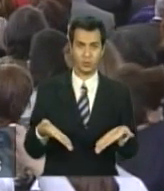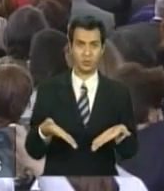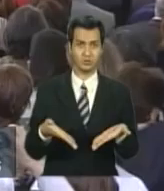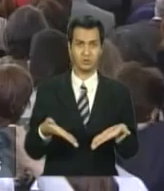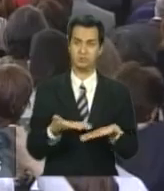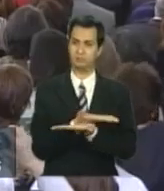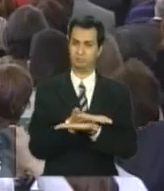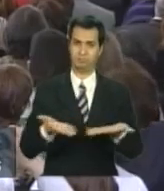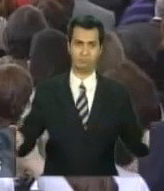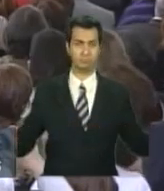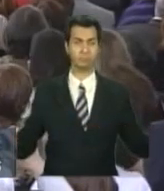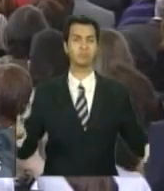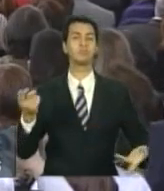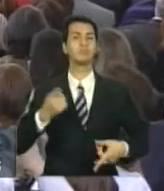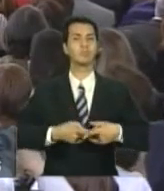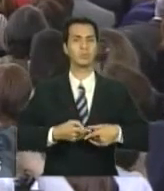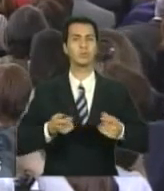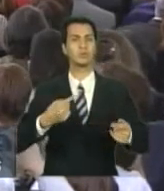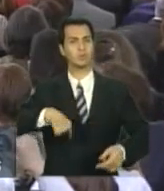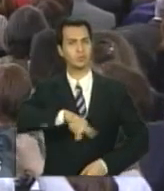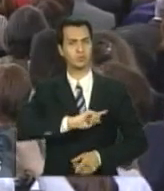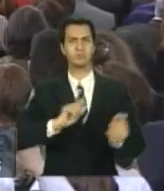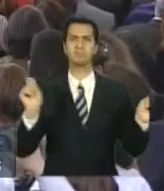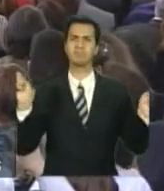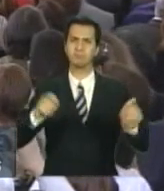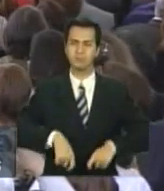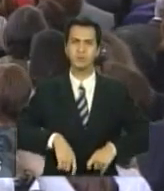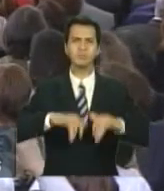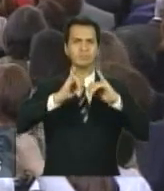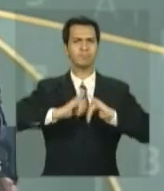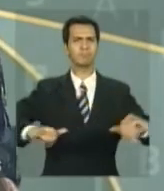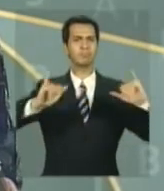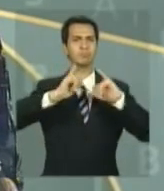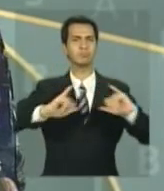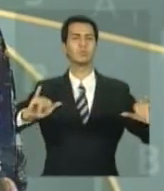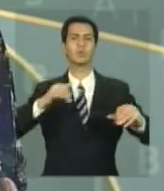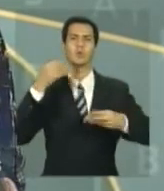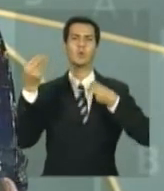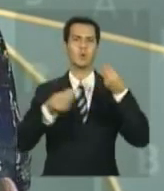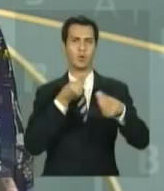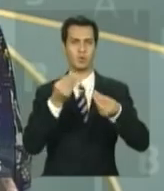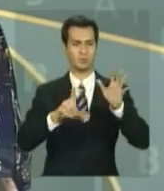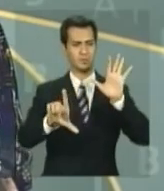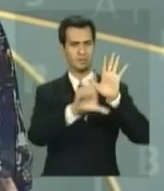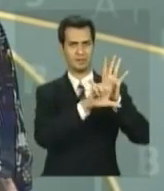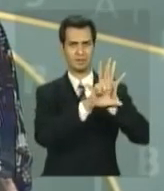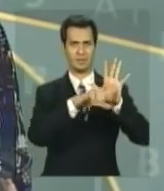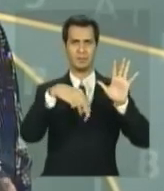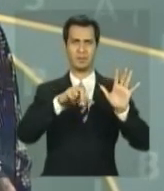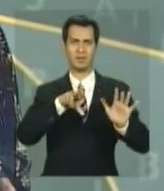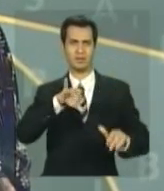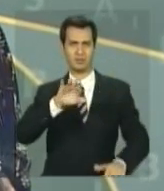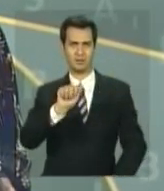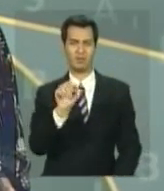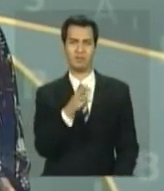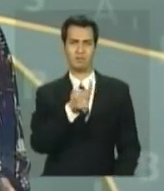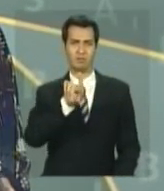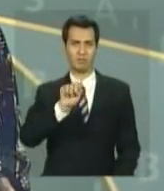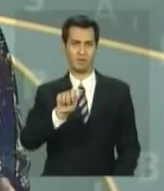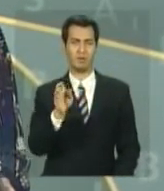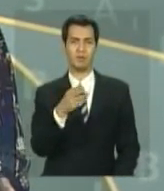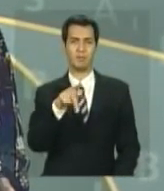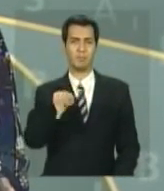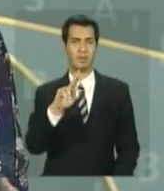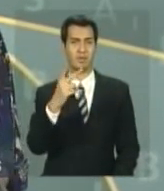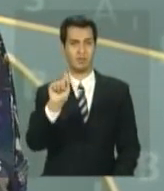enfatizar o grande avanço que foi para o Brasil a Lei Maria da Penha e a importância também